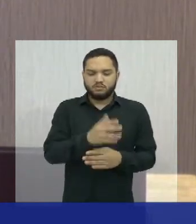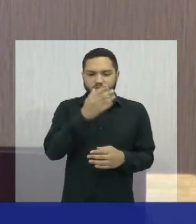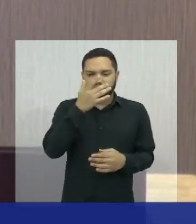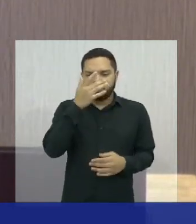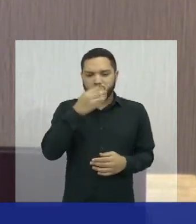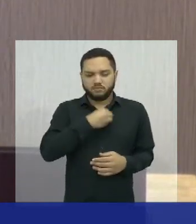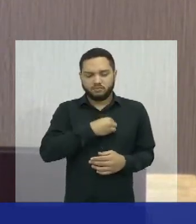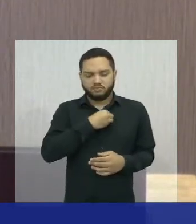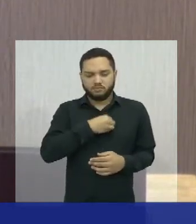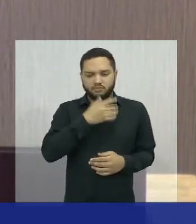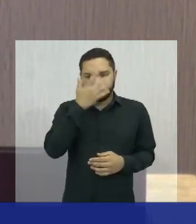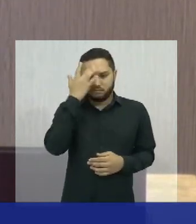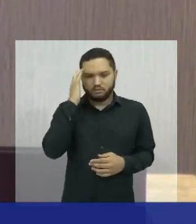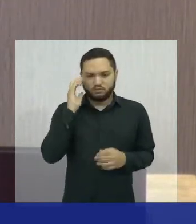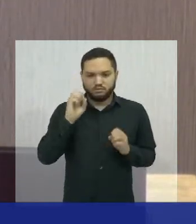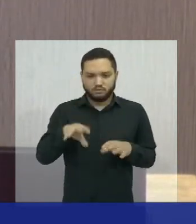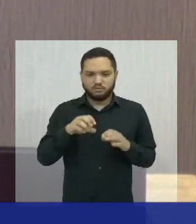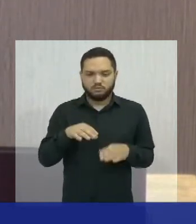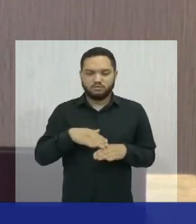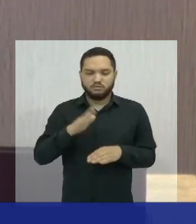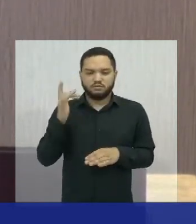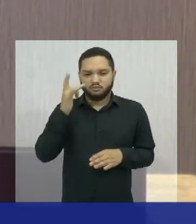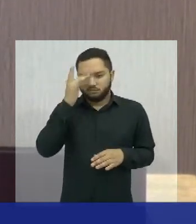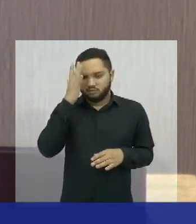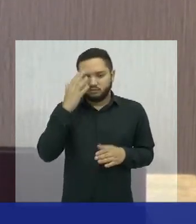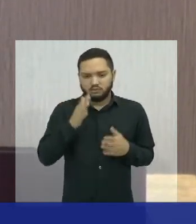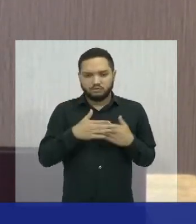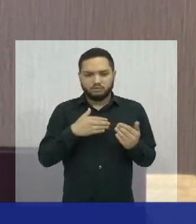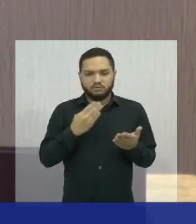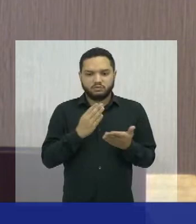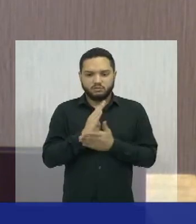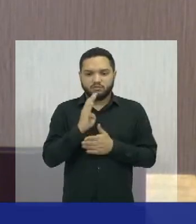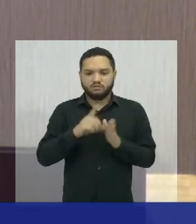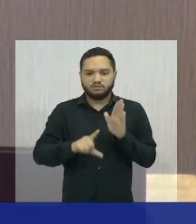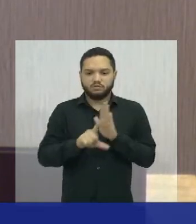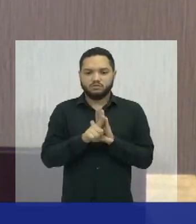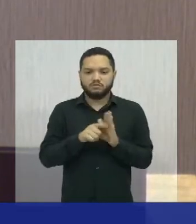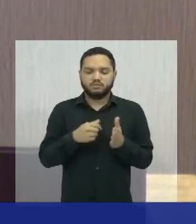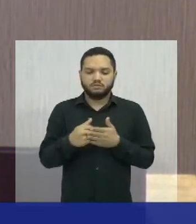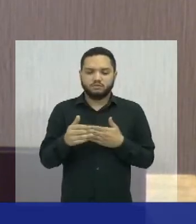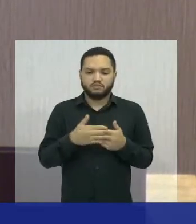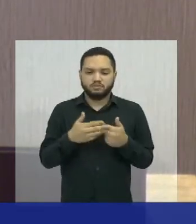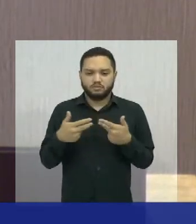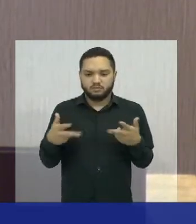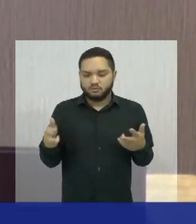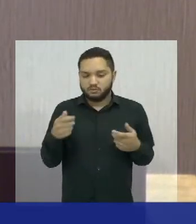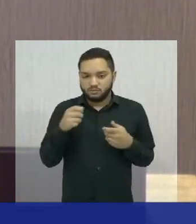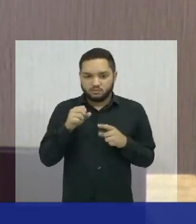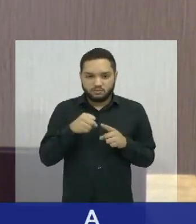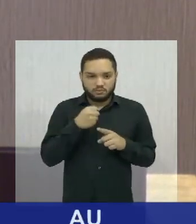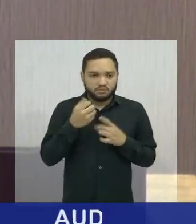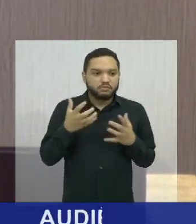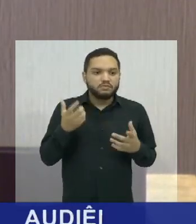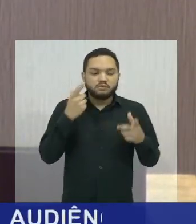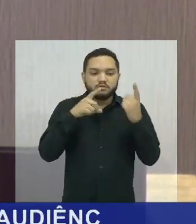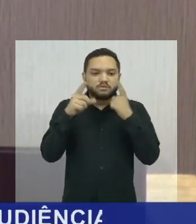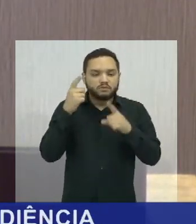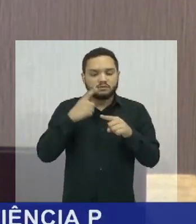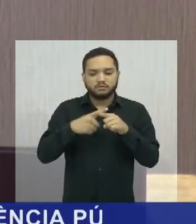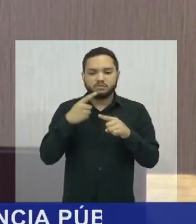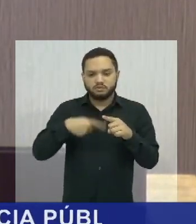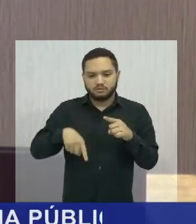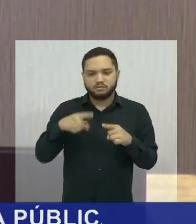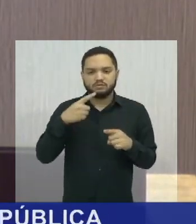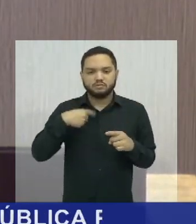todos. Com a educação fica mais fácil qualquer aprovação de lei, qualquer coisa que a sociedade queira conquistar, porque nós